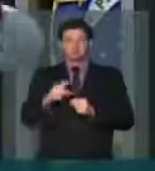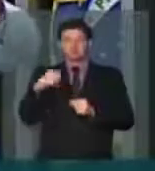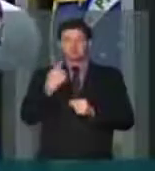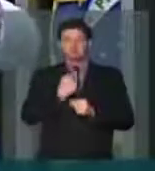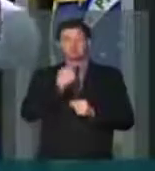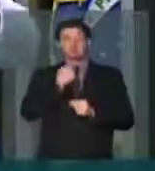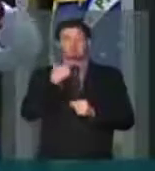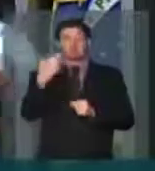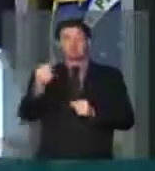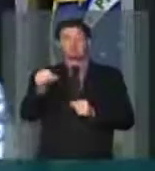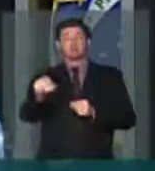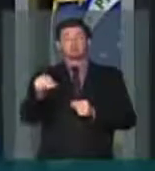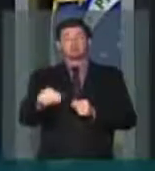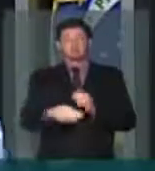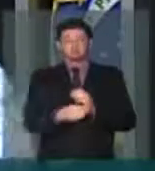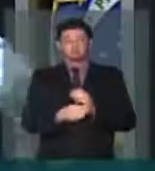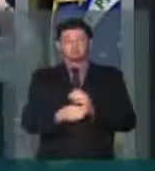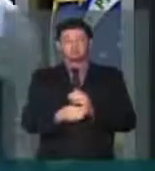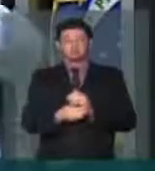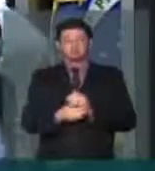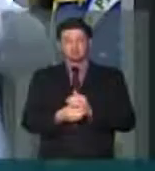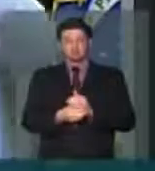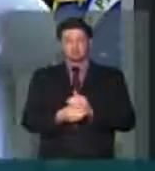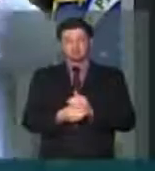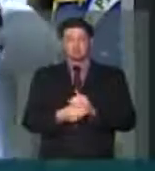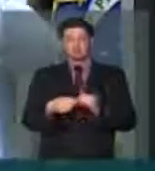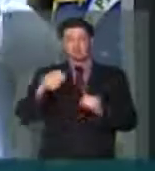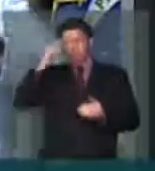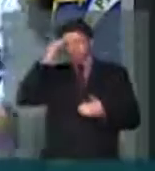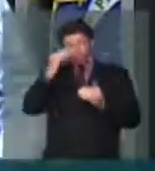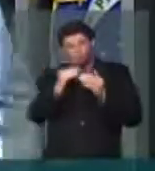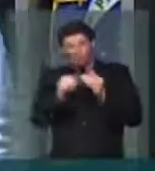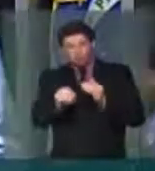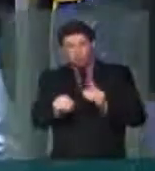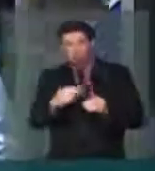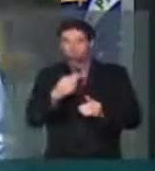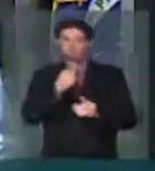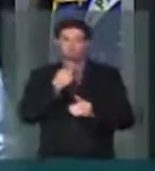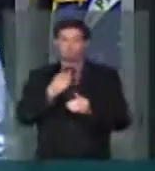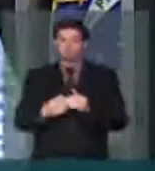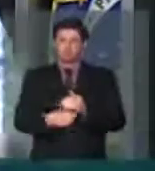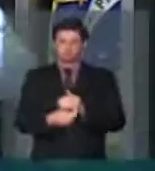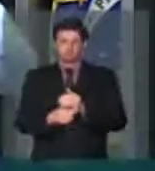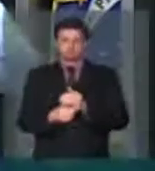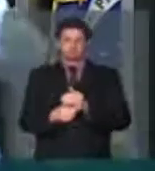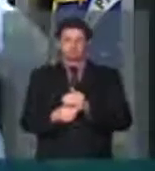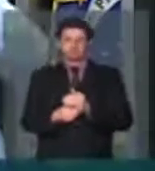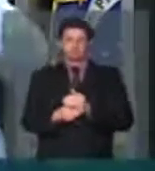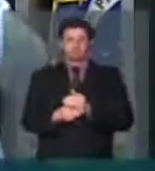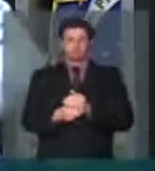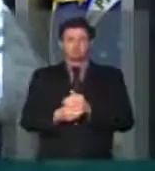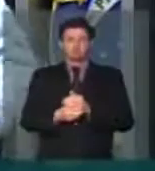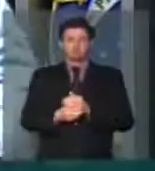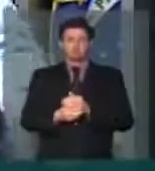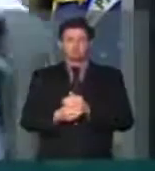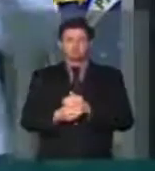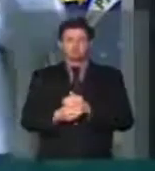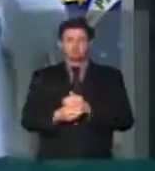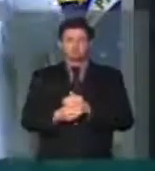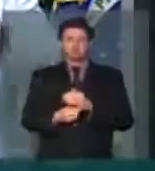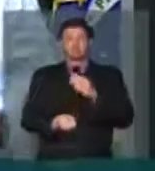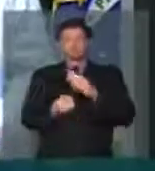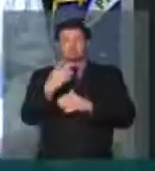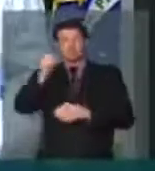podemos aceitar isto. Nós não podemos concordar com isso. Nós temos, isto sim, que